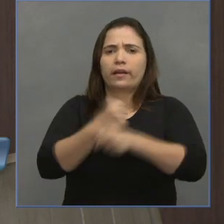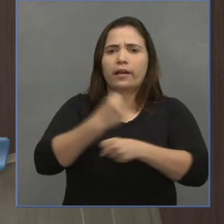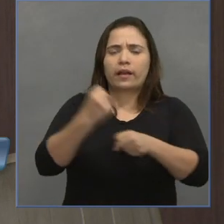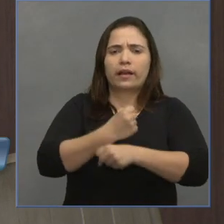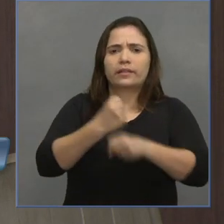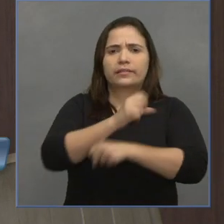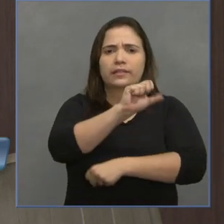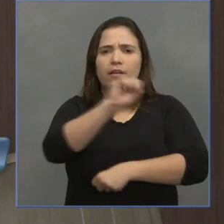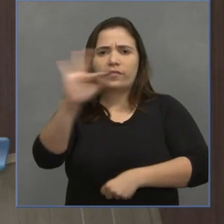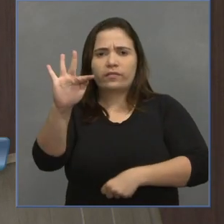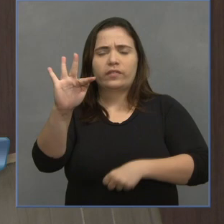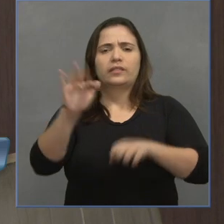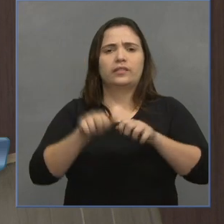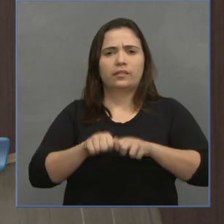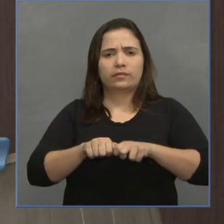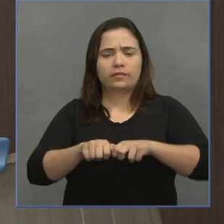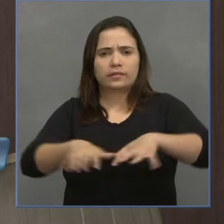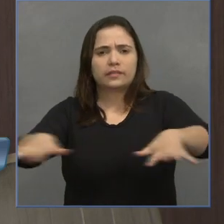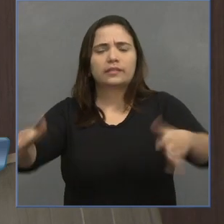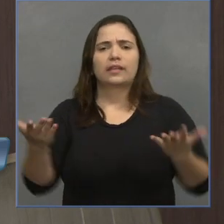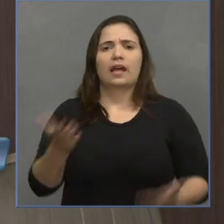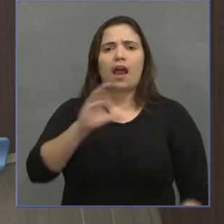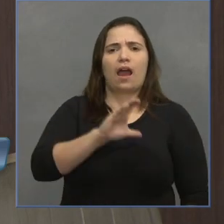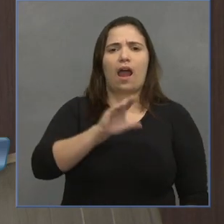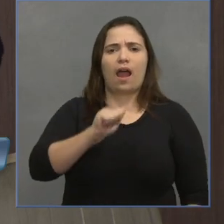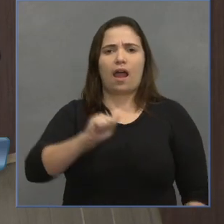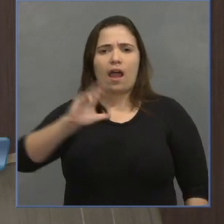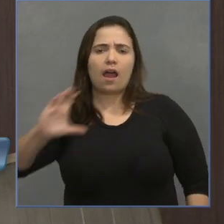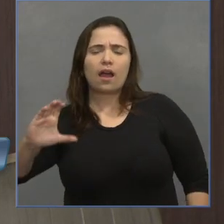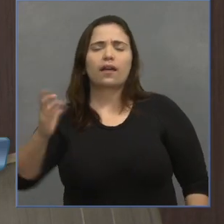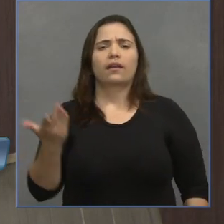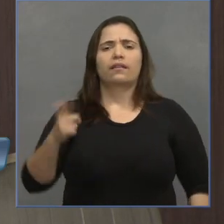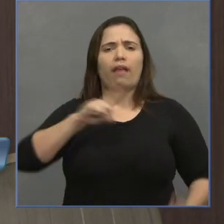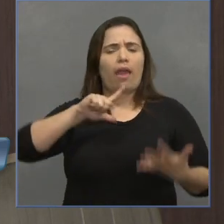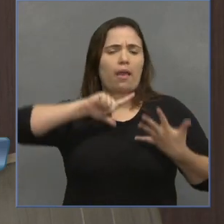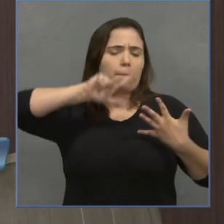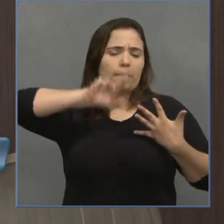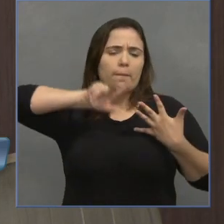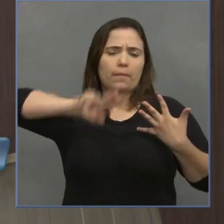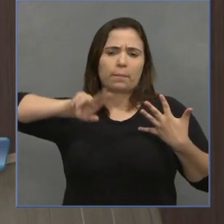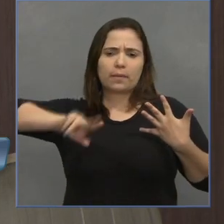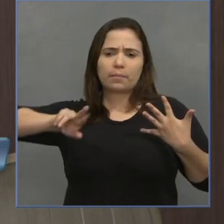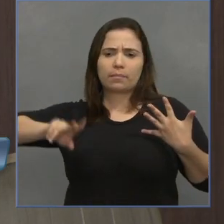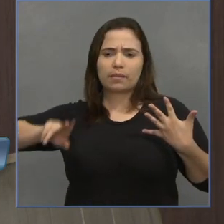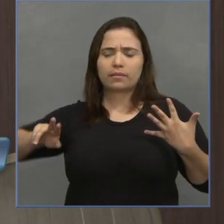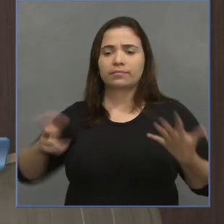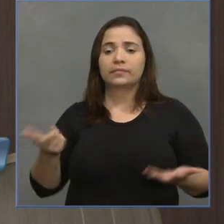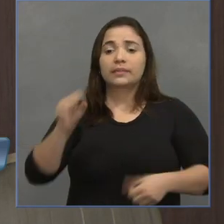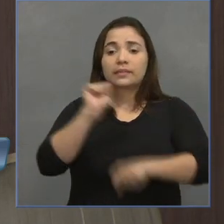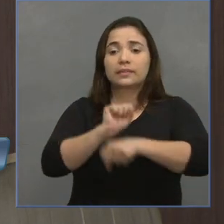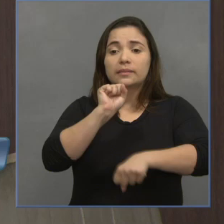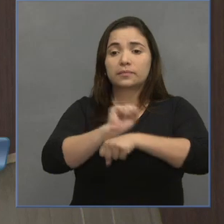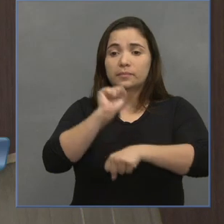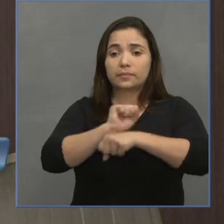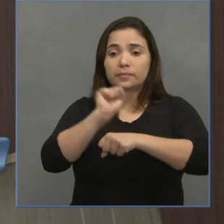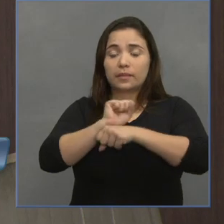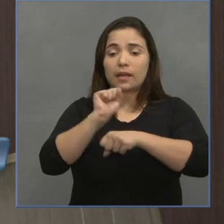mais recentemente agora o cinturão das águas, à espera, inclusive, da transposição de São